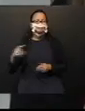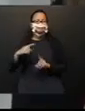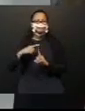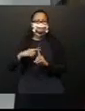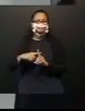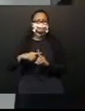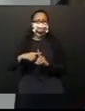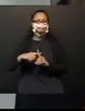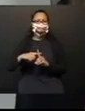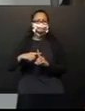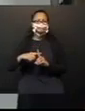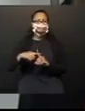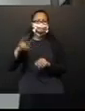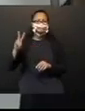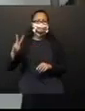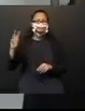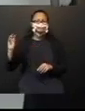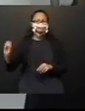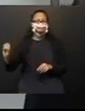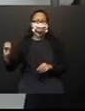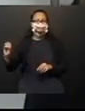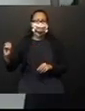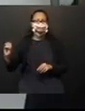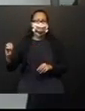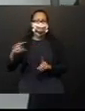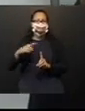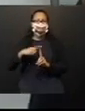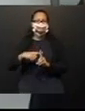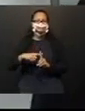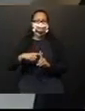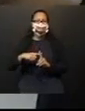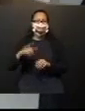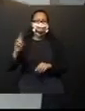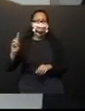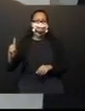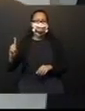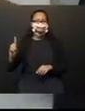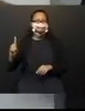mais 20 mais 1.